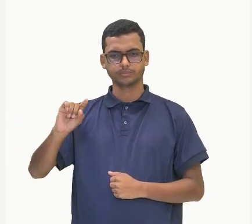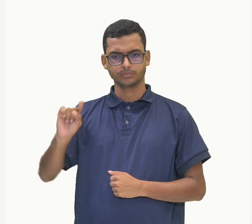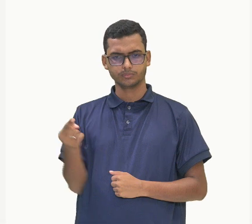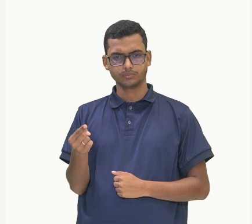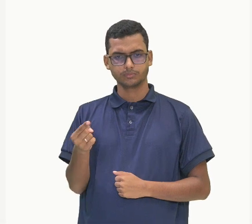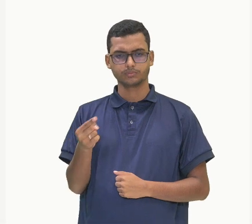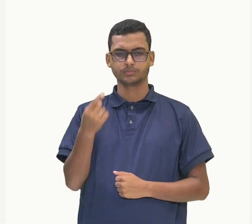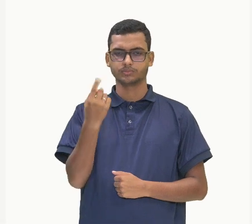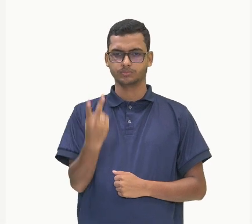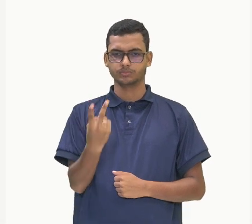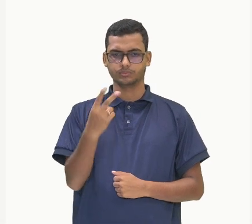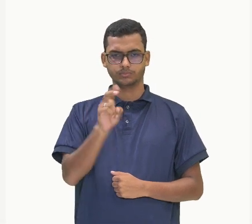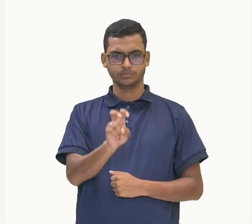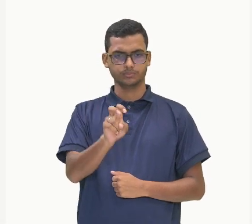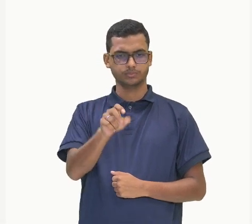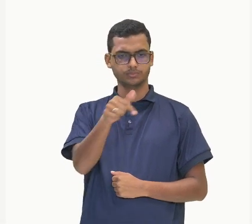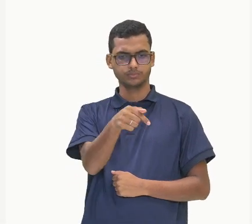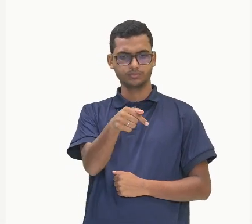10,257.